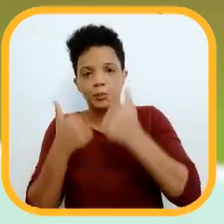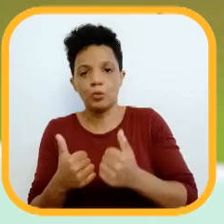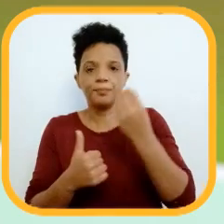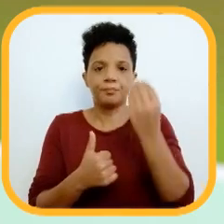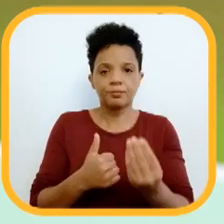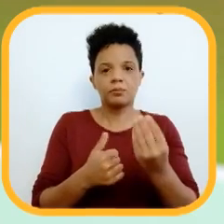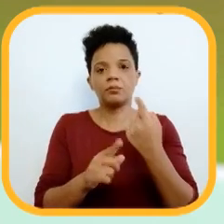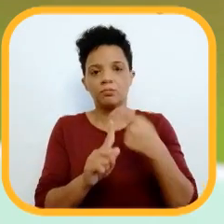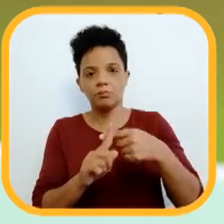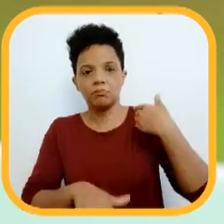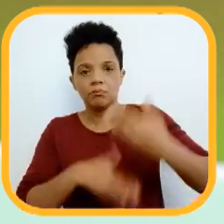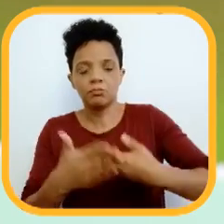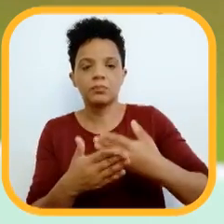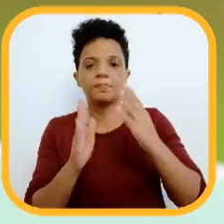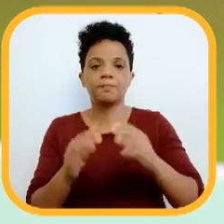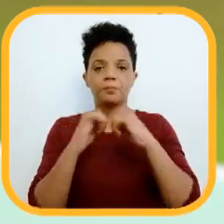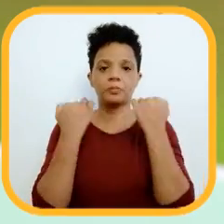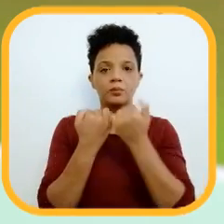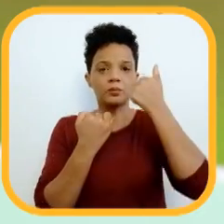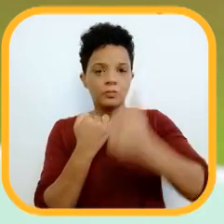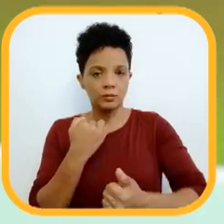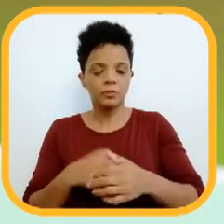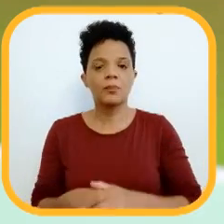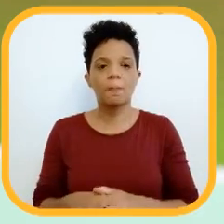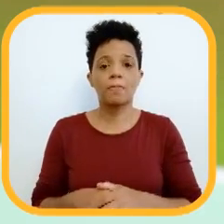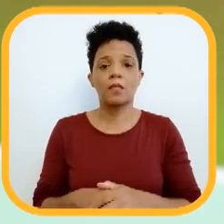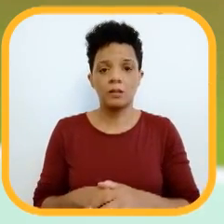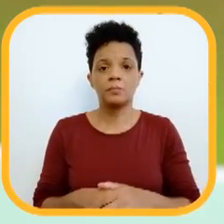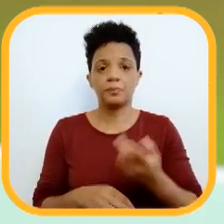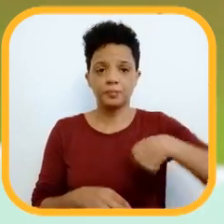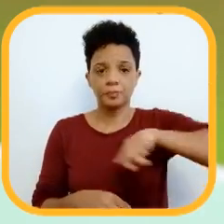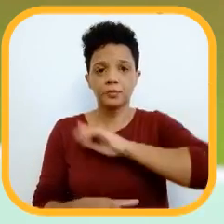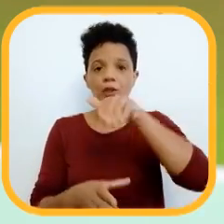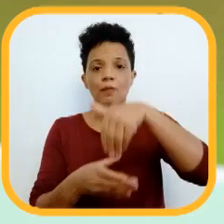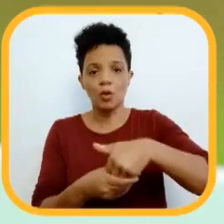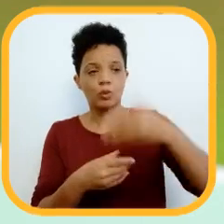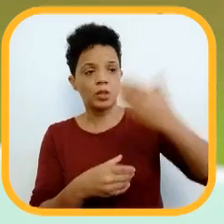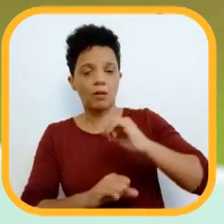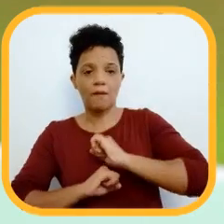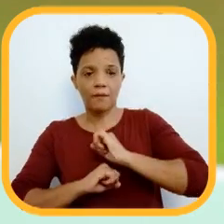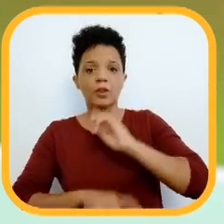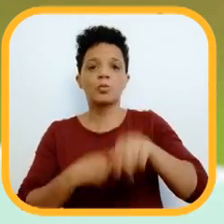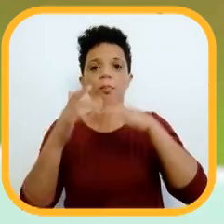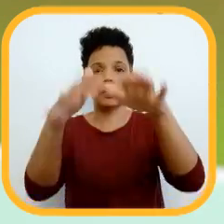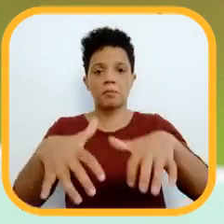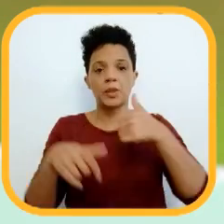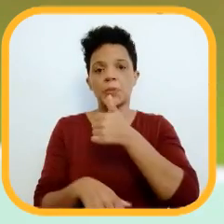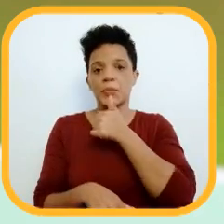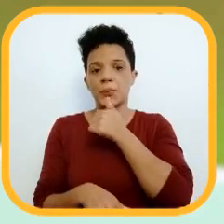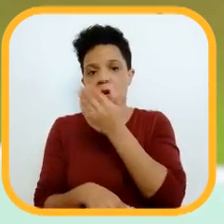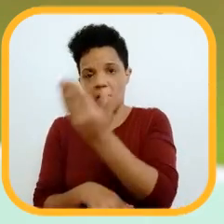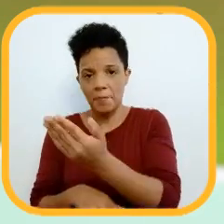sociedade boa, justa, enfim, queremos contribuir para termos uma sociedade melhor, bem, exercemos o direito de voto e depois isso agrega-se no